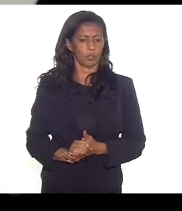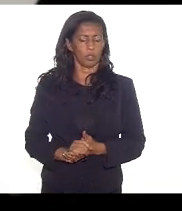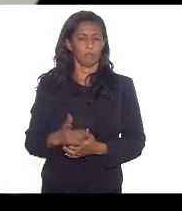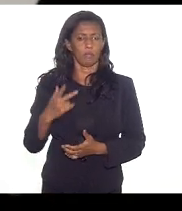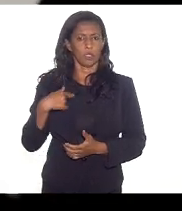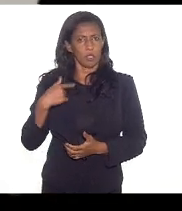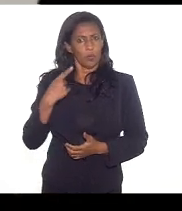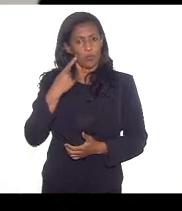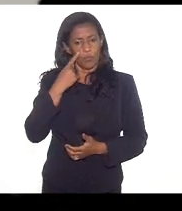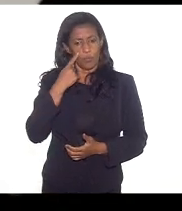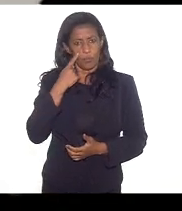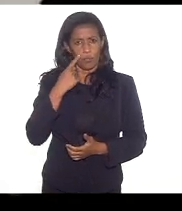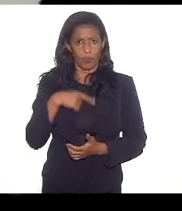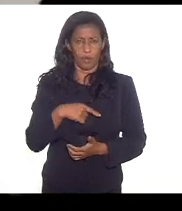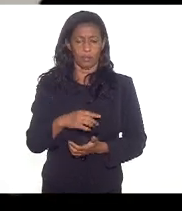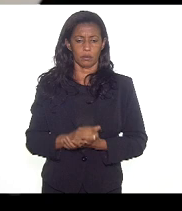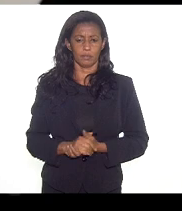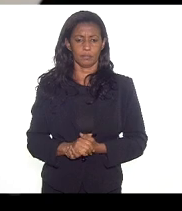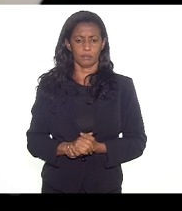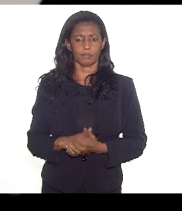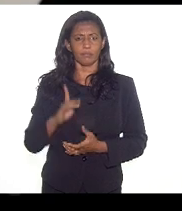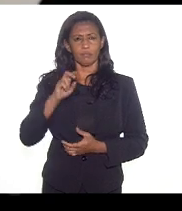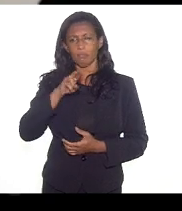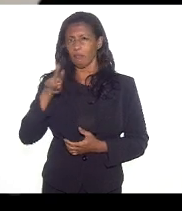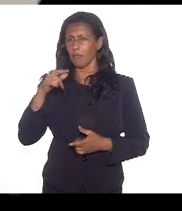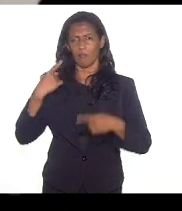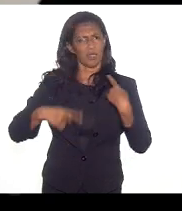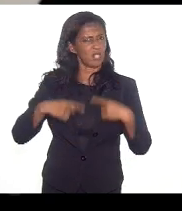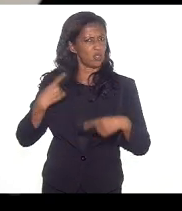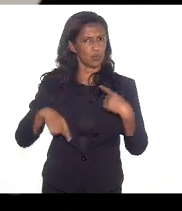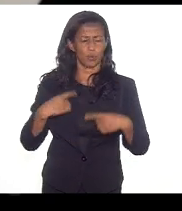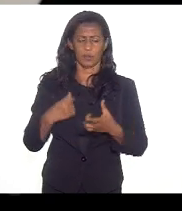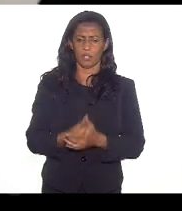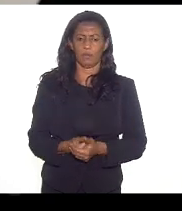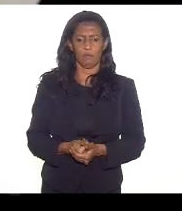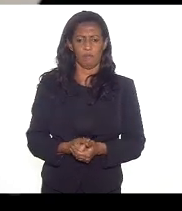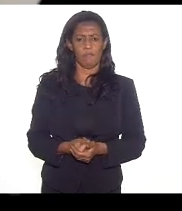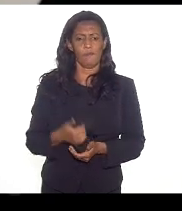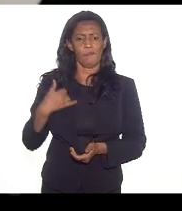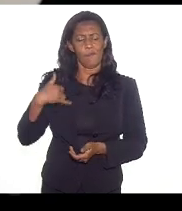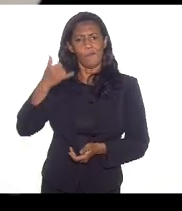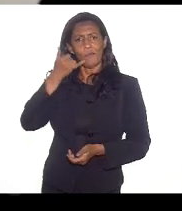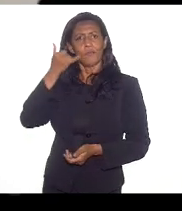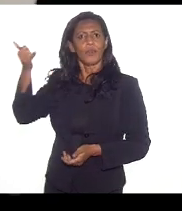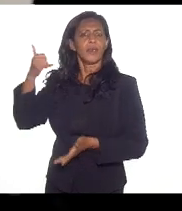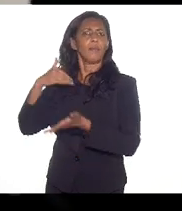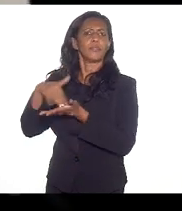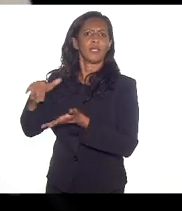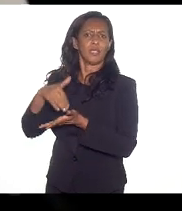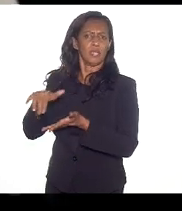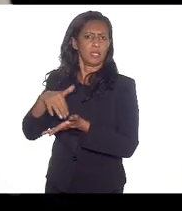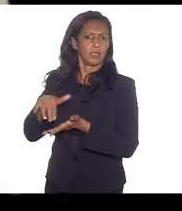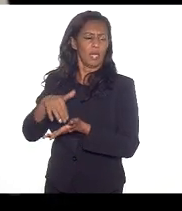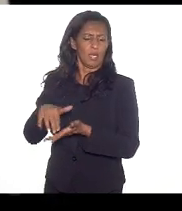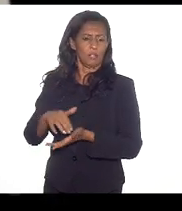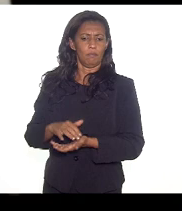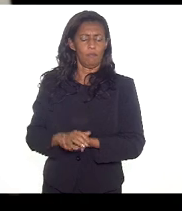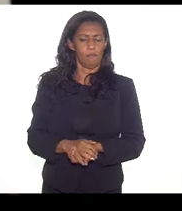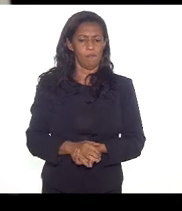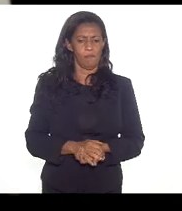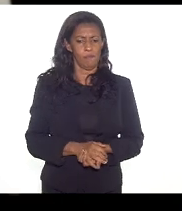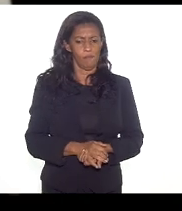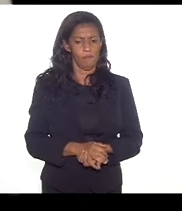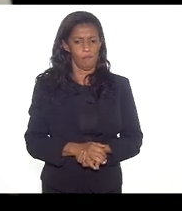tentar aqui. Vai ter discussão seguramente essa matéria, enquanto isso eu ligo para o secretário Nelson Rocha. Ok,